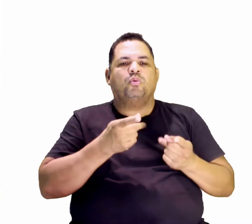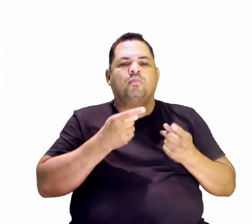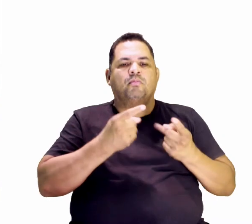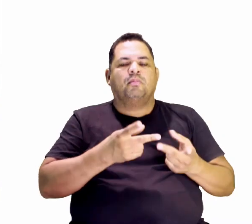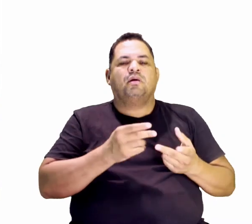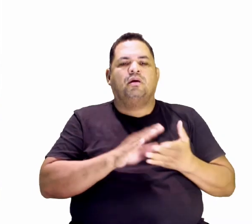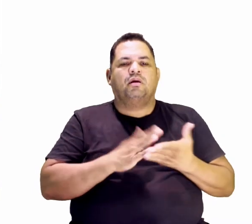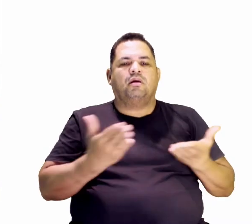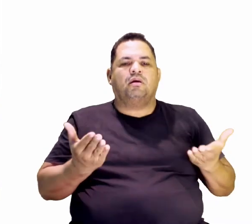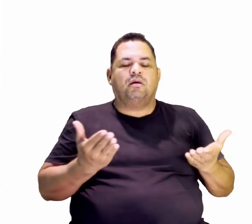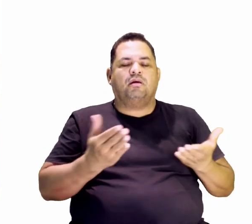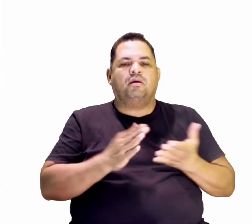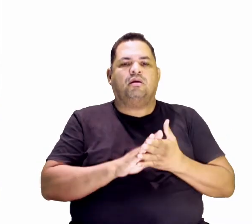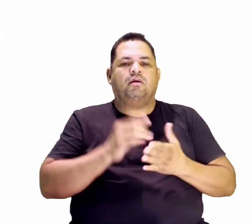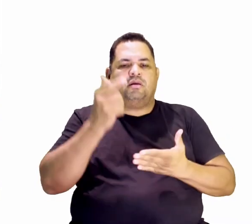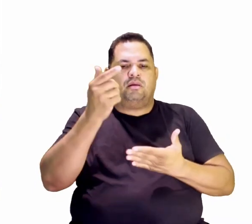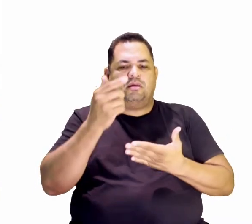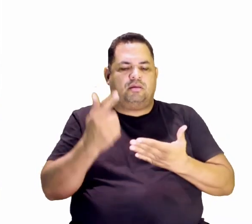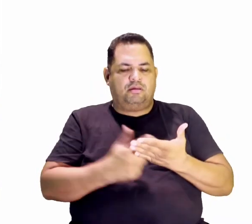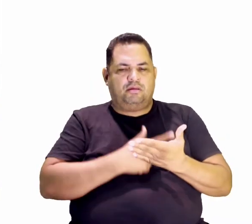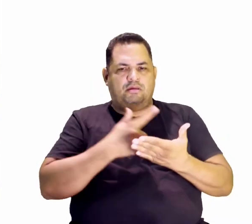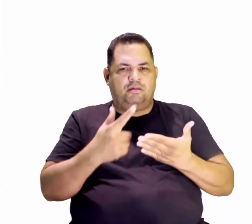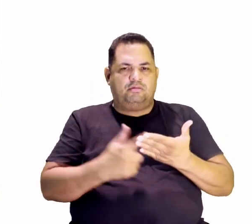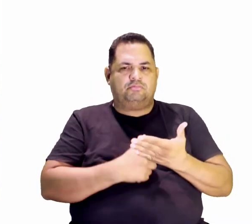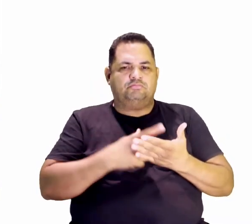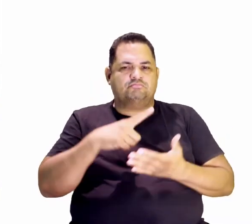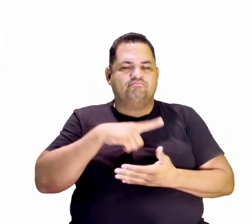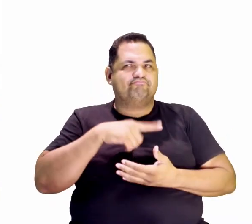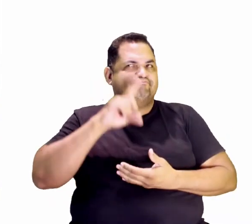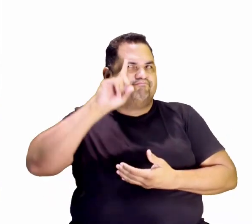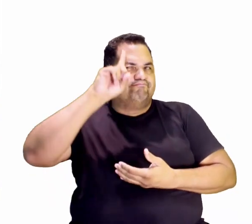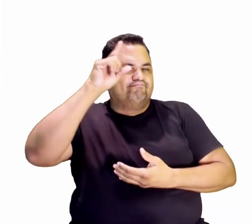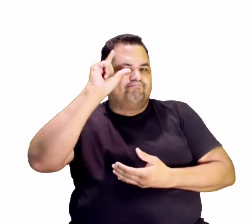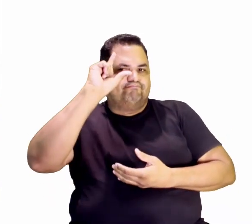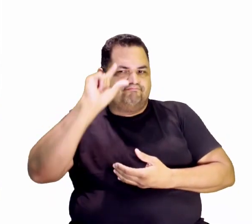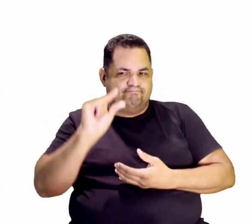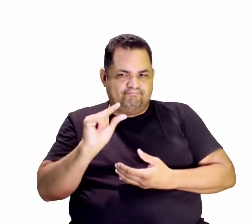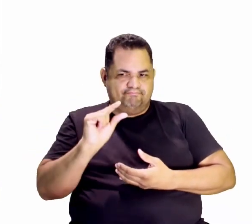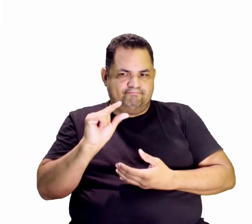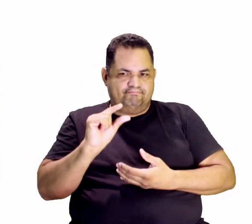parte desse grupo aí, um grupo um pouquinho mais culto, né? Um pouquinho mais